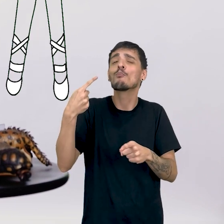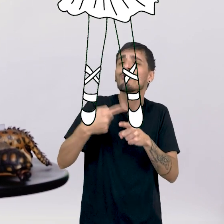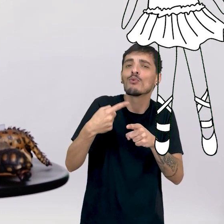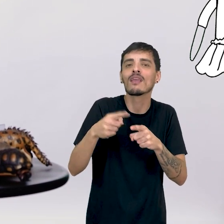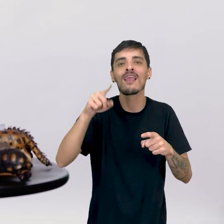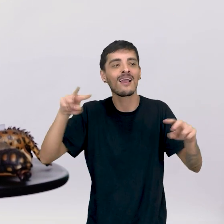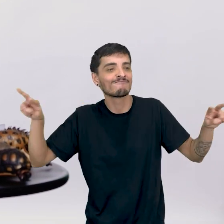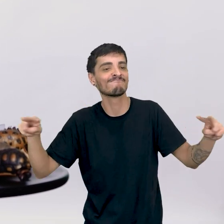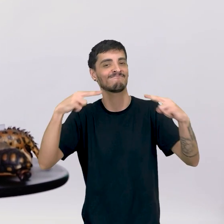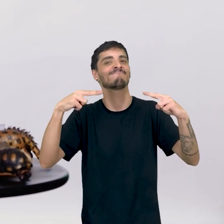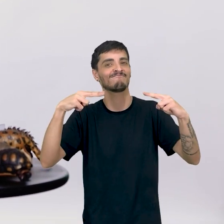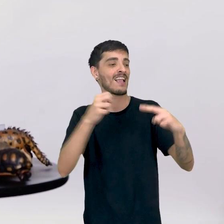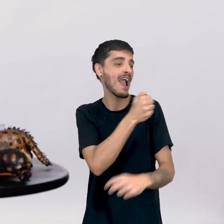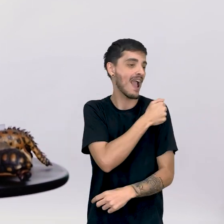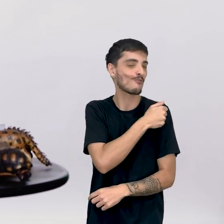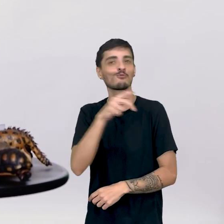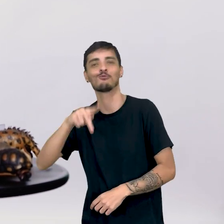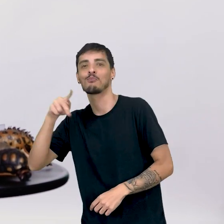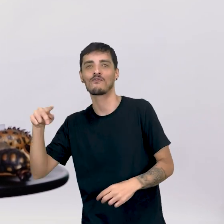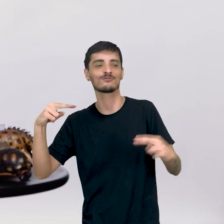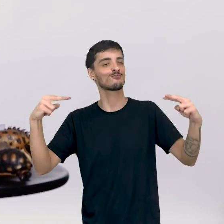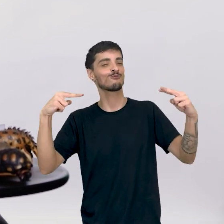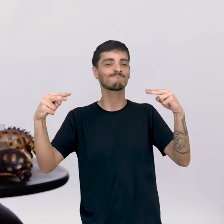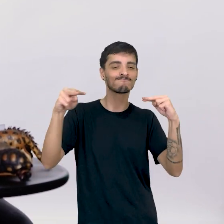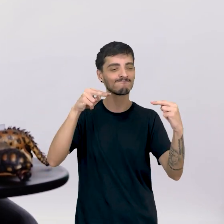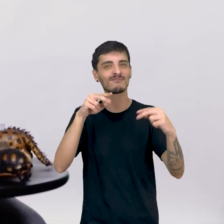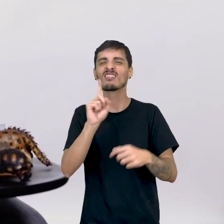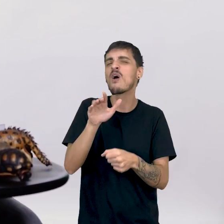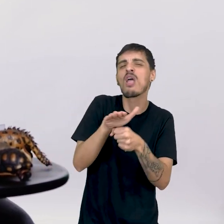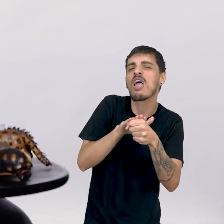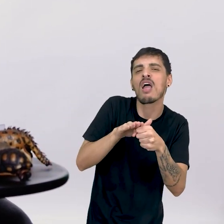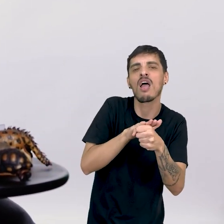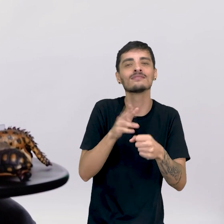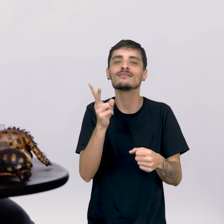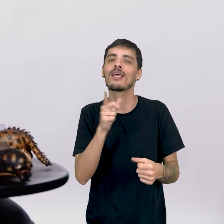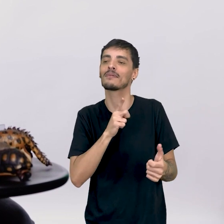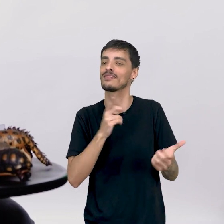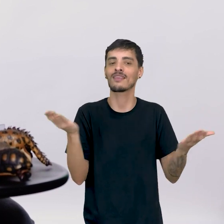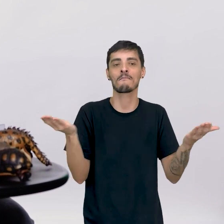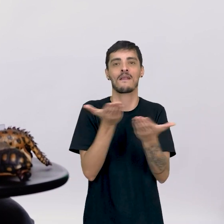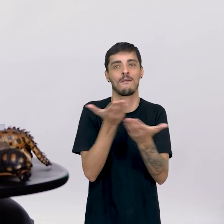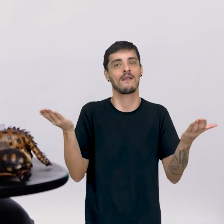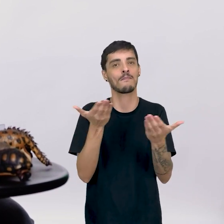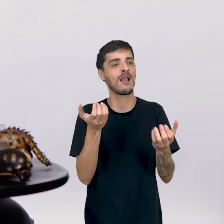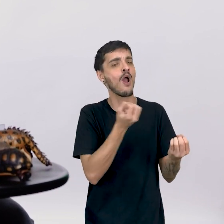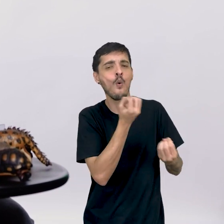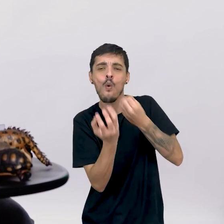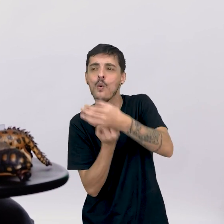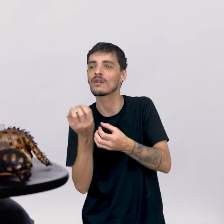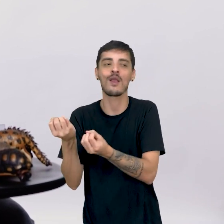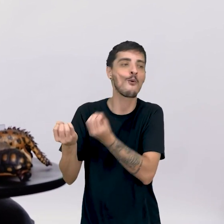nunca percorrem sozinhos as diferentes dimensões da vida cotidiana da escola, mas acompanhados de escuta